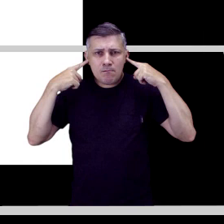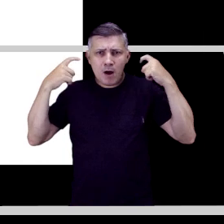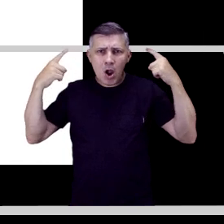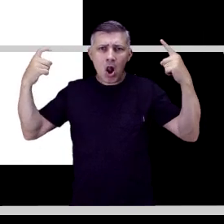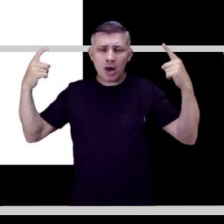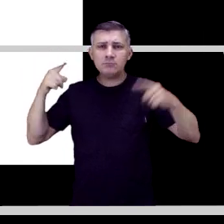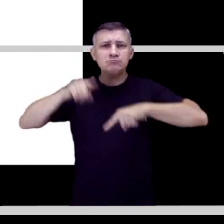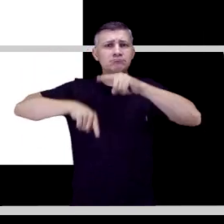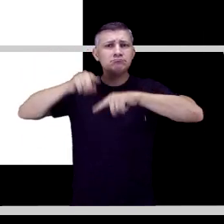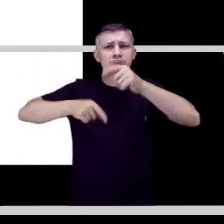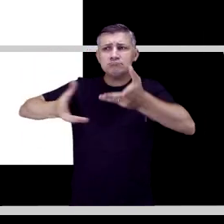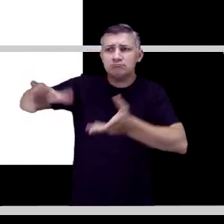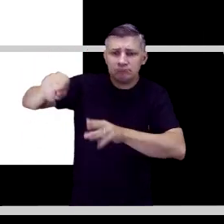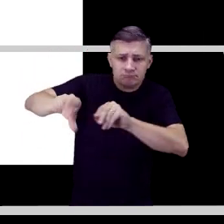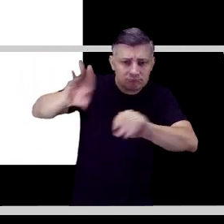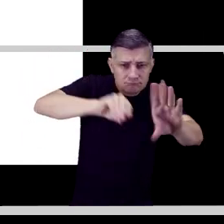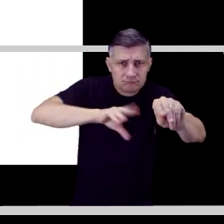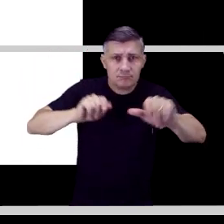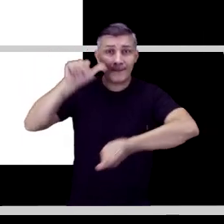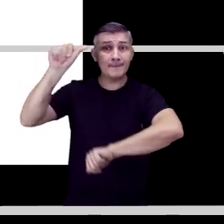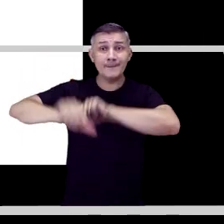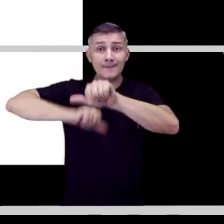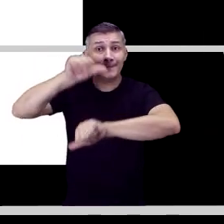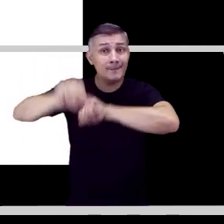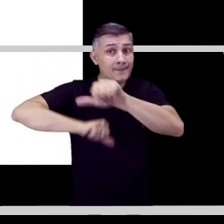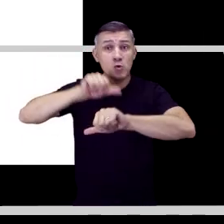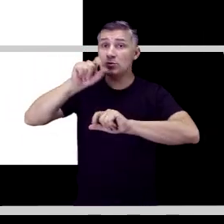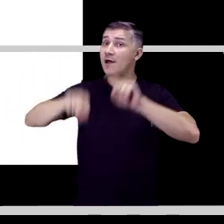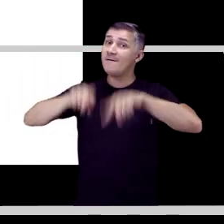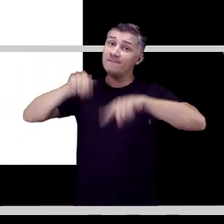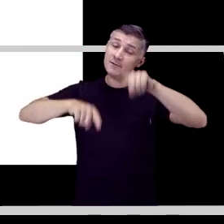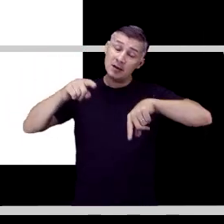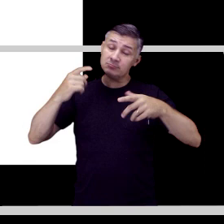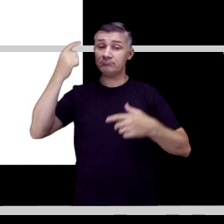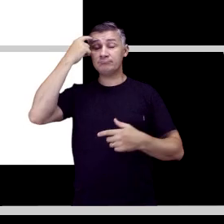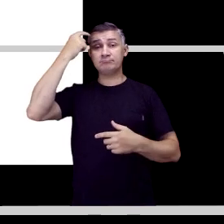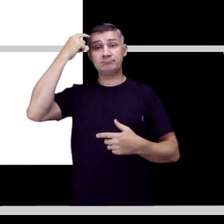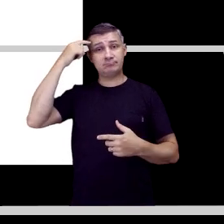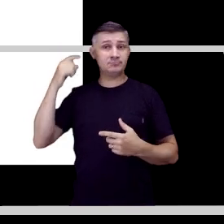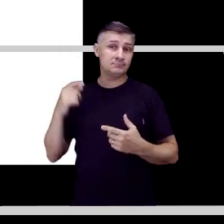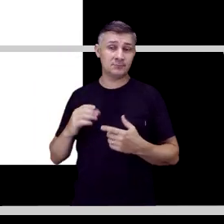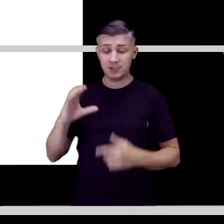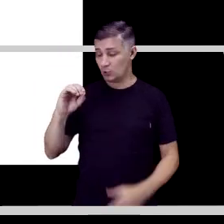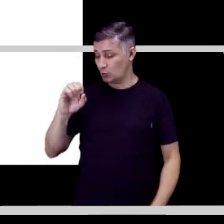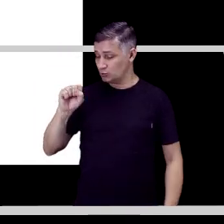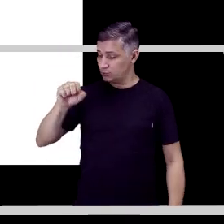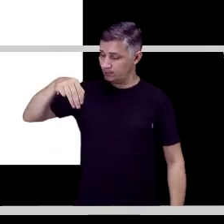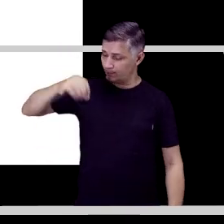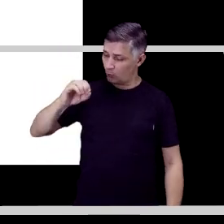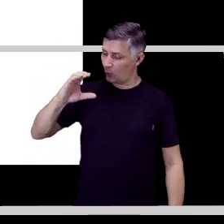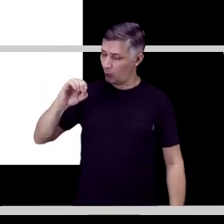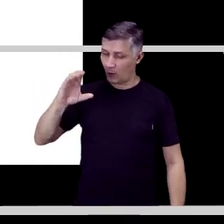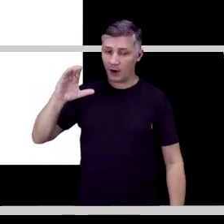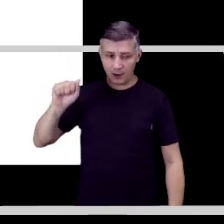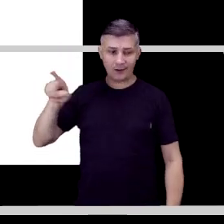muito alto e objetos para interação que mudam conforme a cosmococa